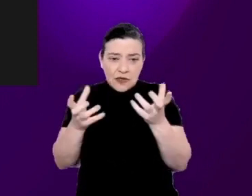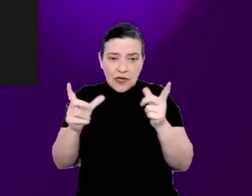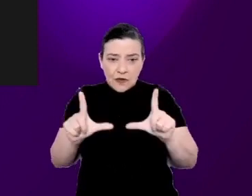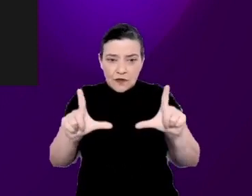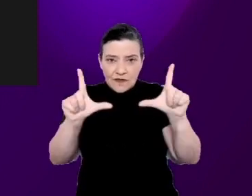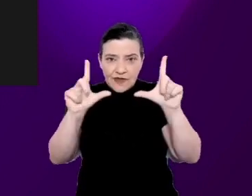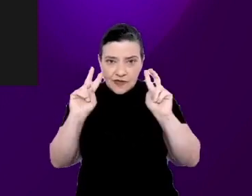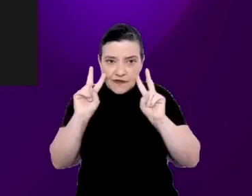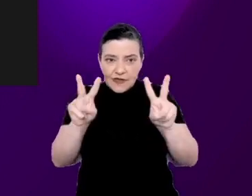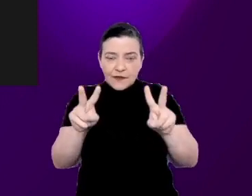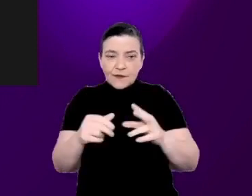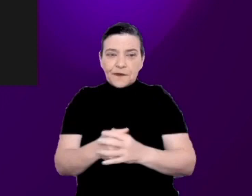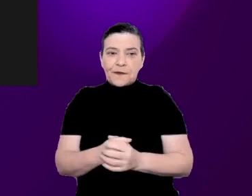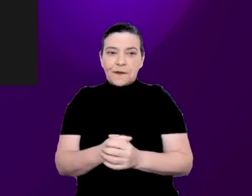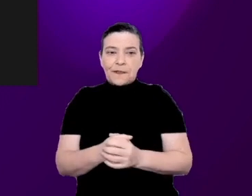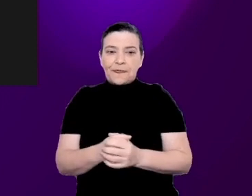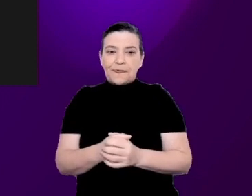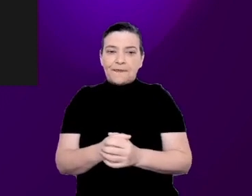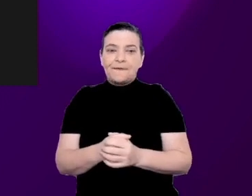tela.